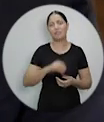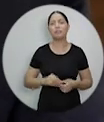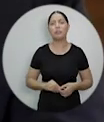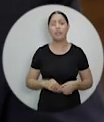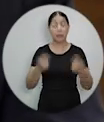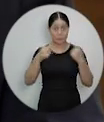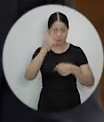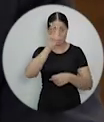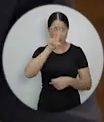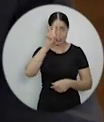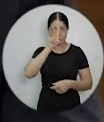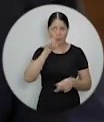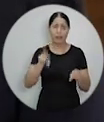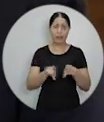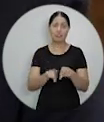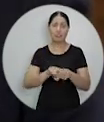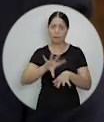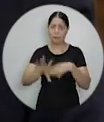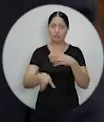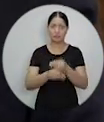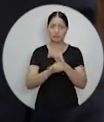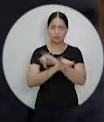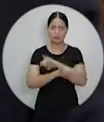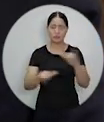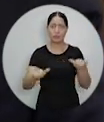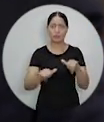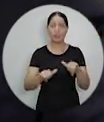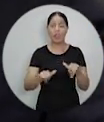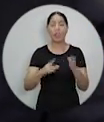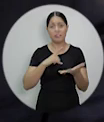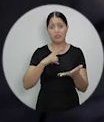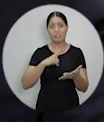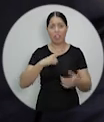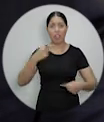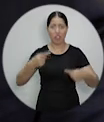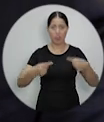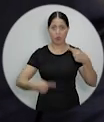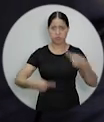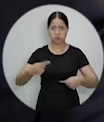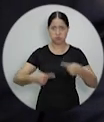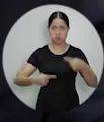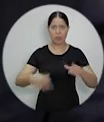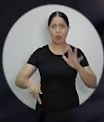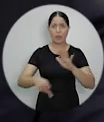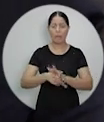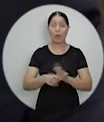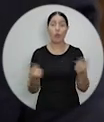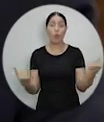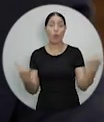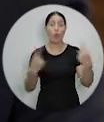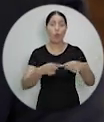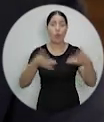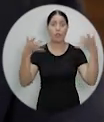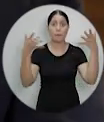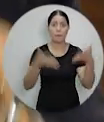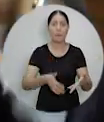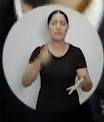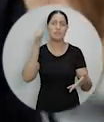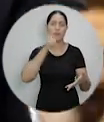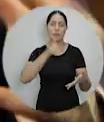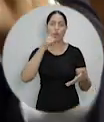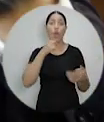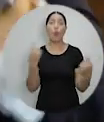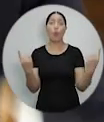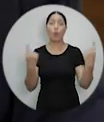processo. Lembrando, e é bom acrescentar isso, que existe um discurso contra a participação feminina